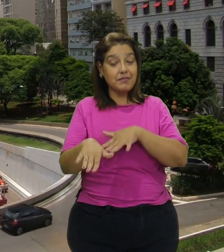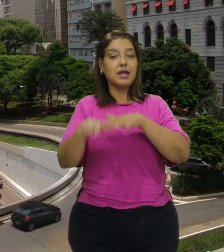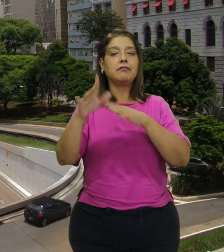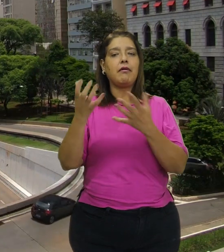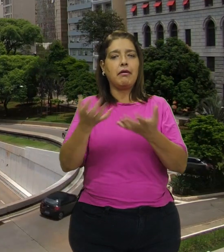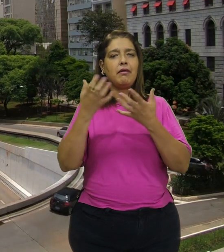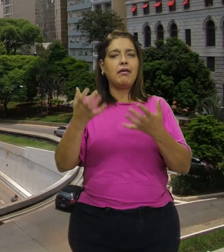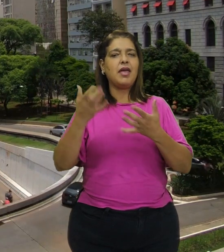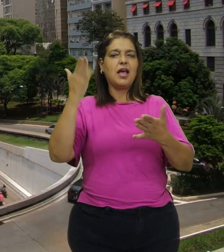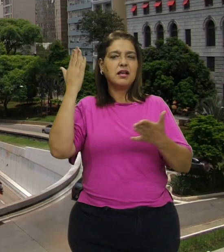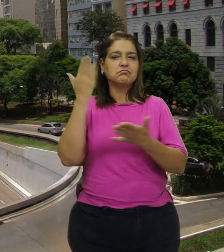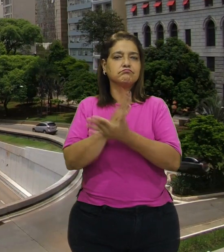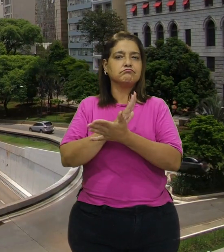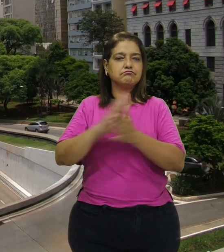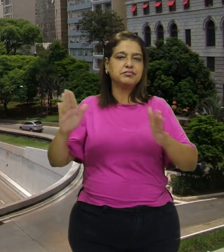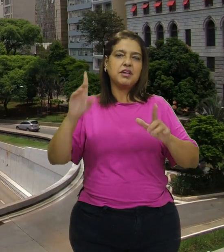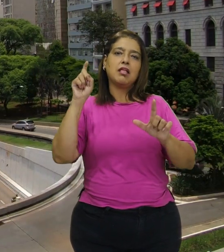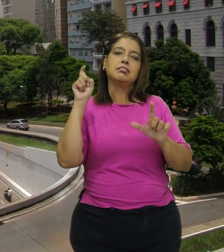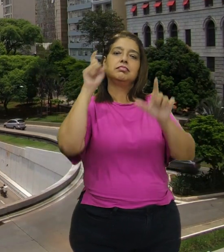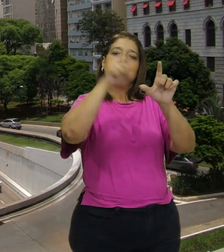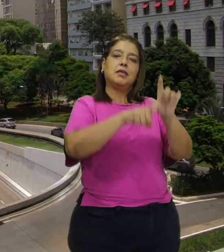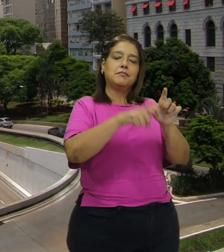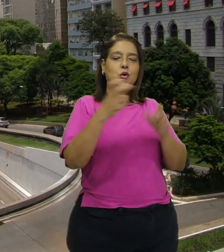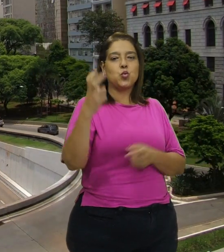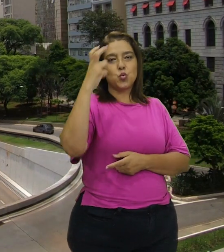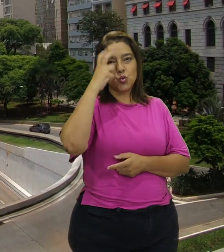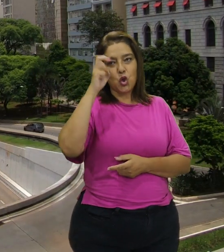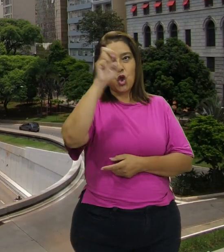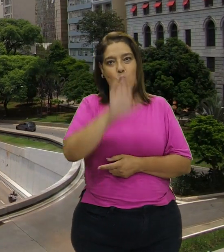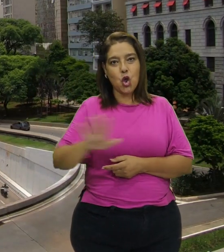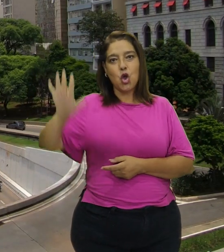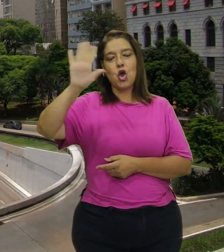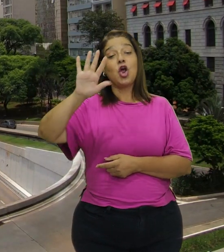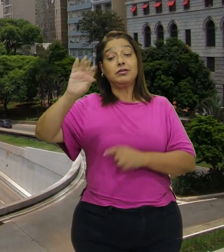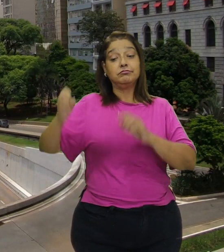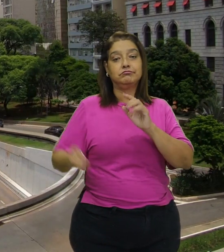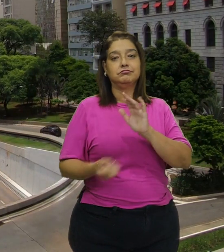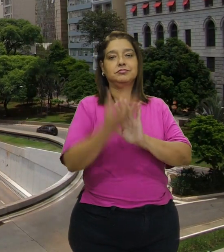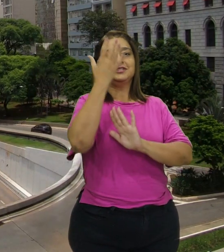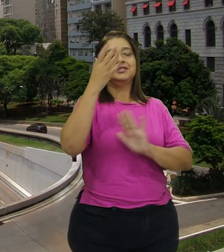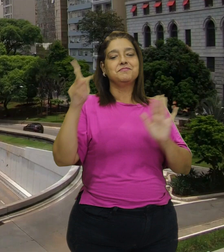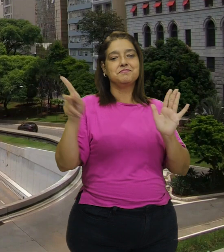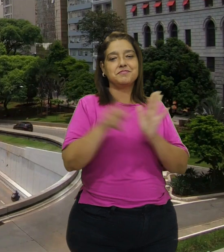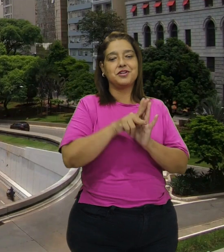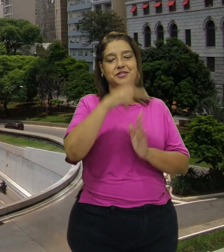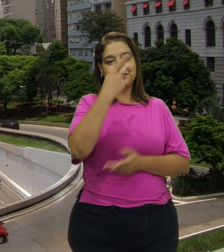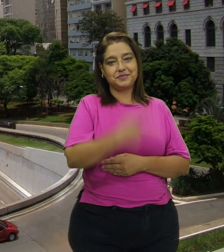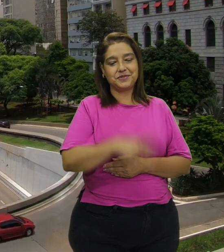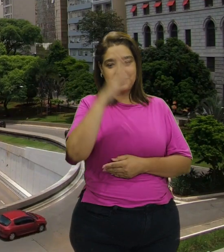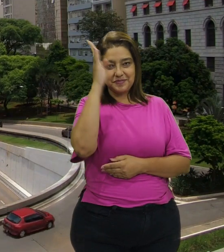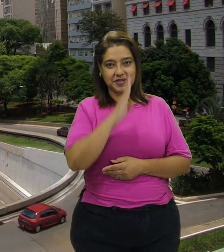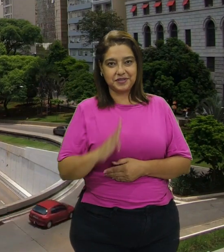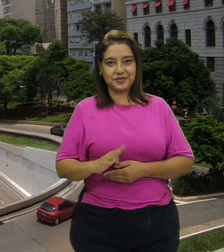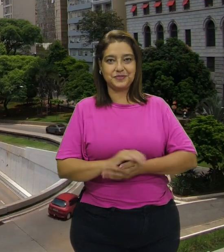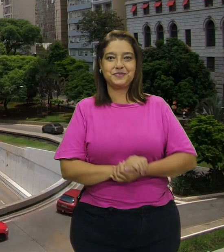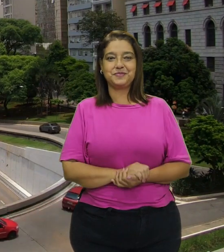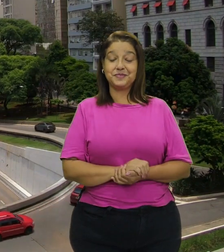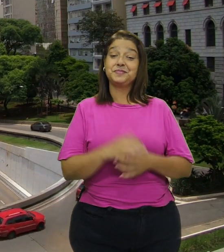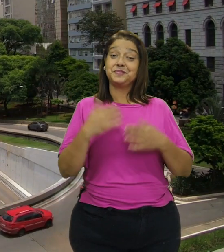buscava romper com a dependência cultural europeia e criar uma arte genuinamente